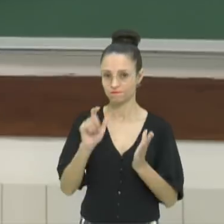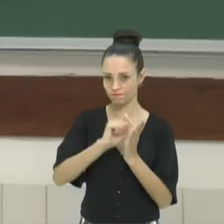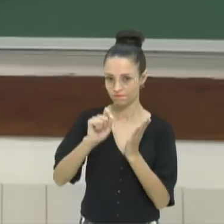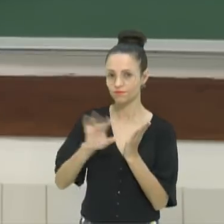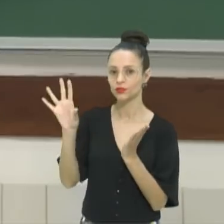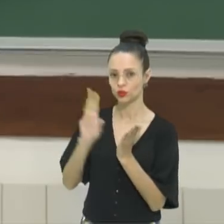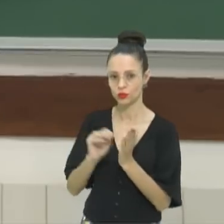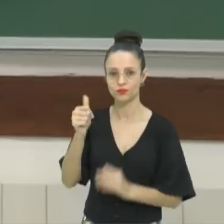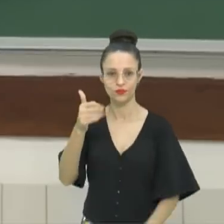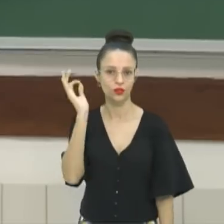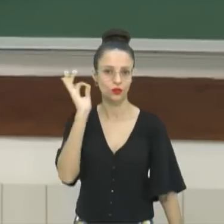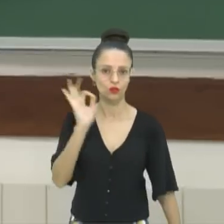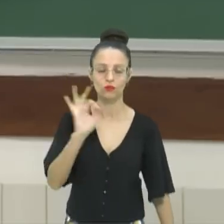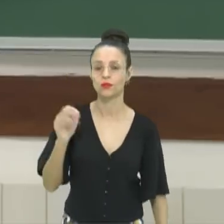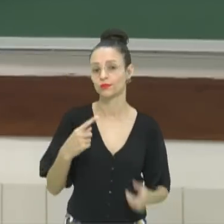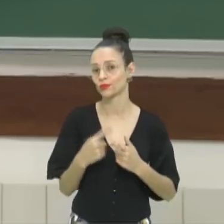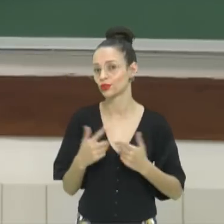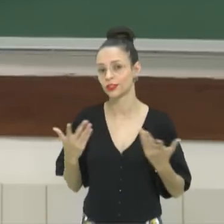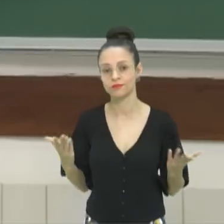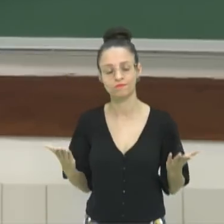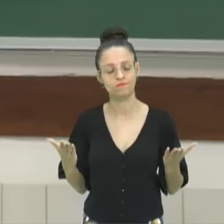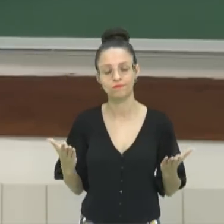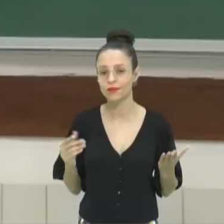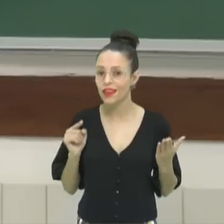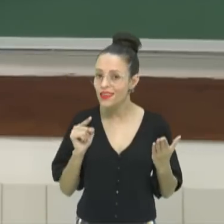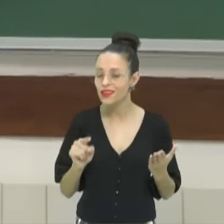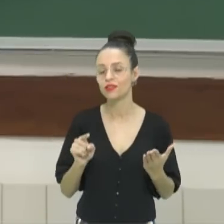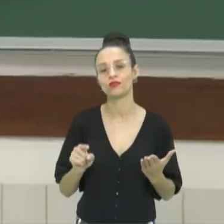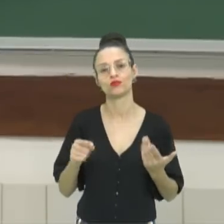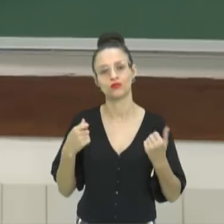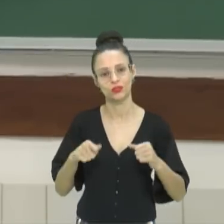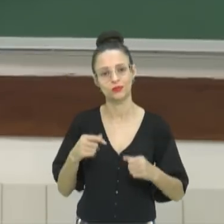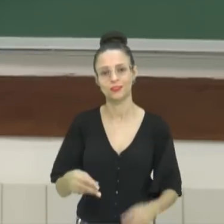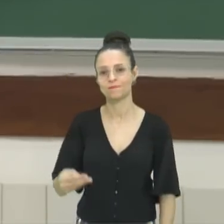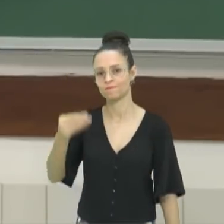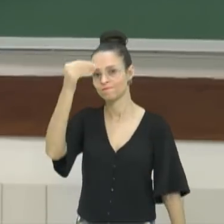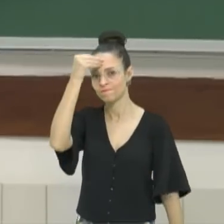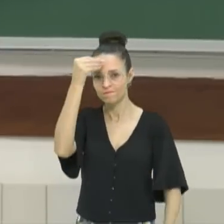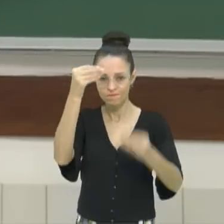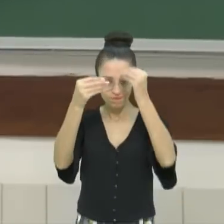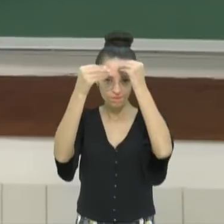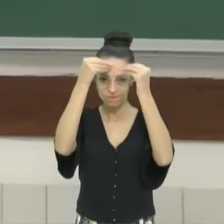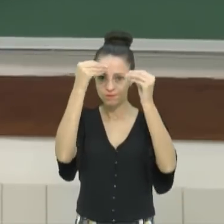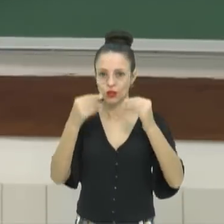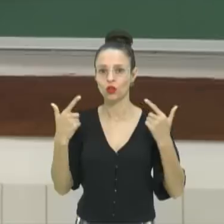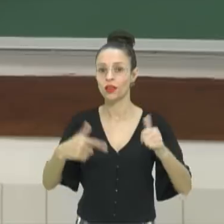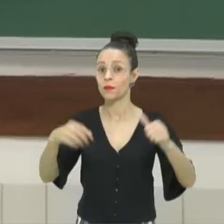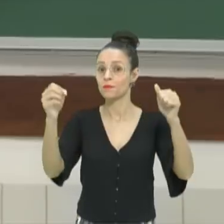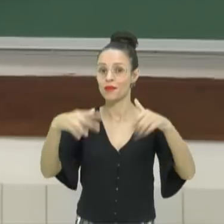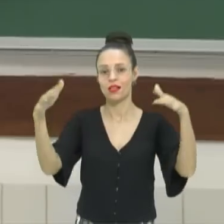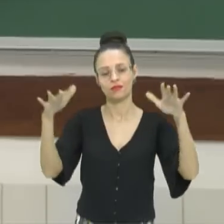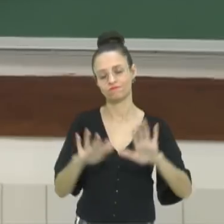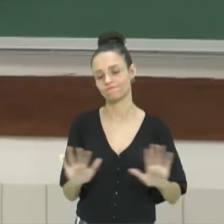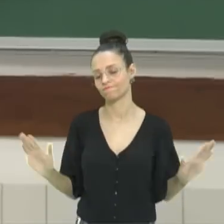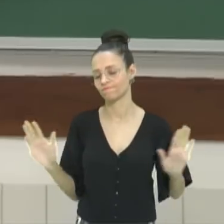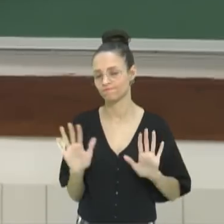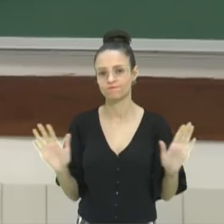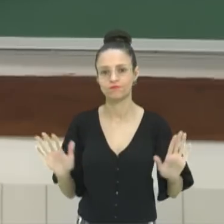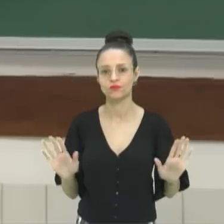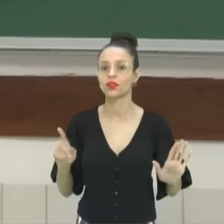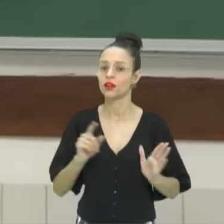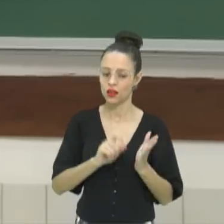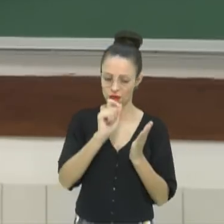Anotou? Ótimo, porque não tem, gente. É esse tipo de coisa que tem que memorizar, né? Não tem milagre para isso. Então,